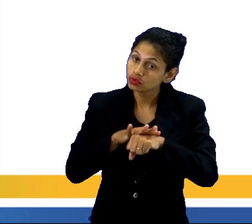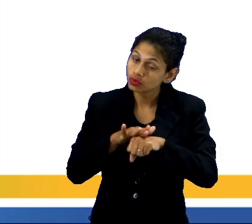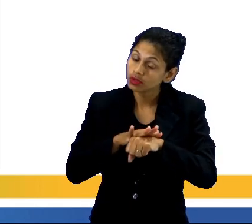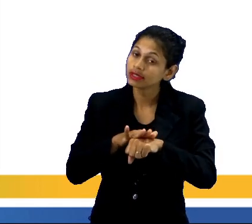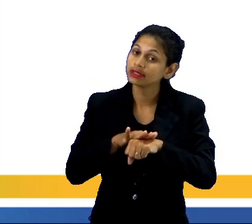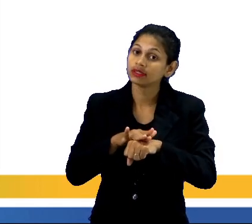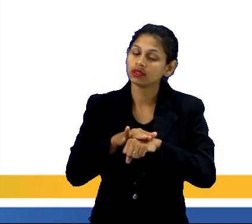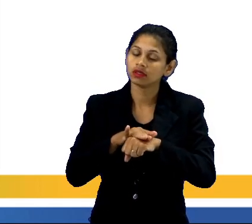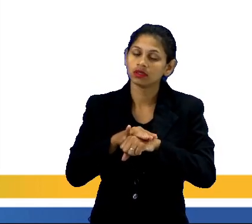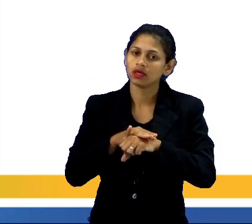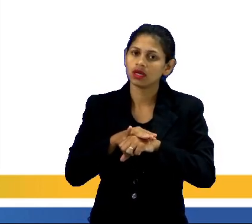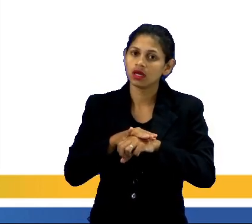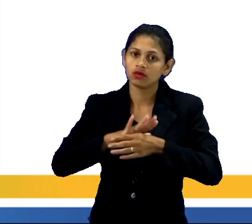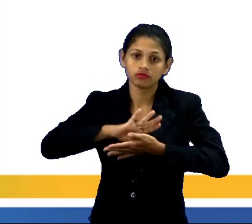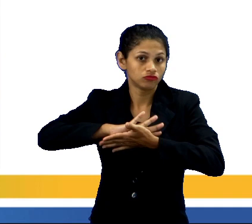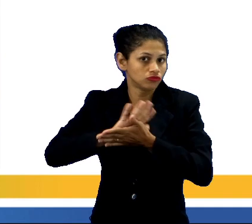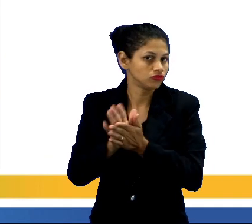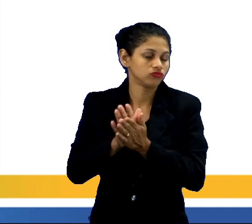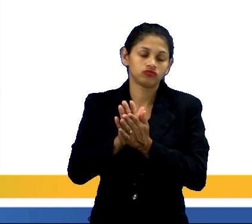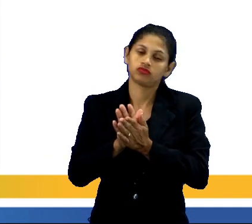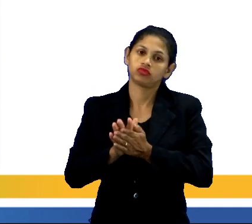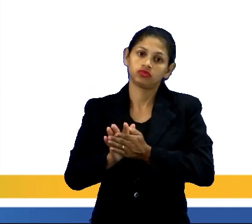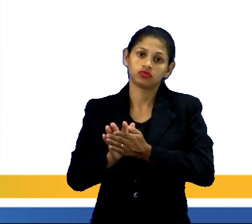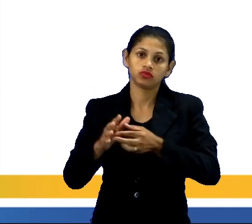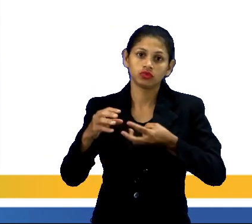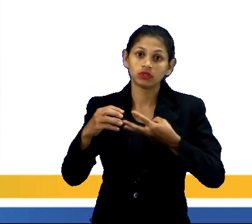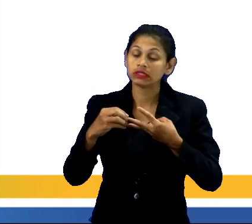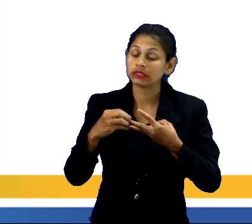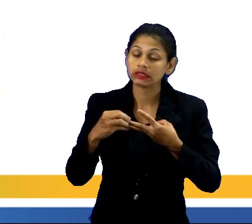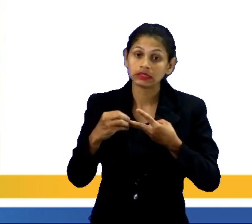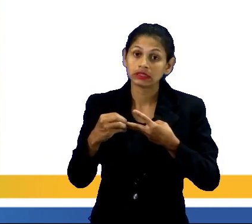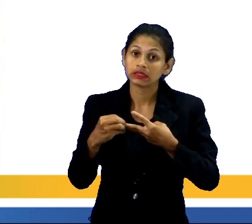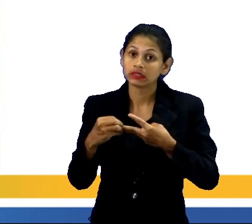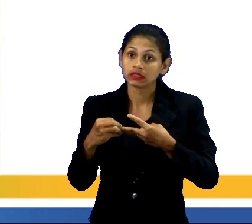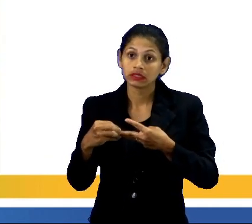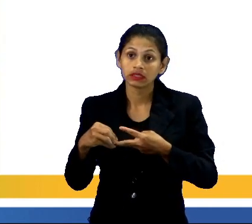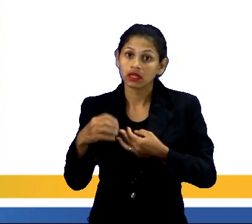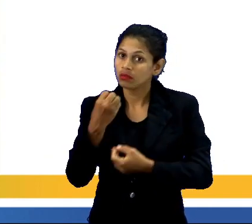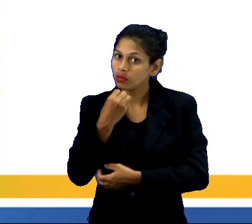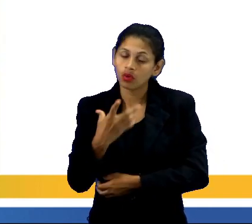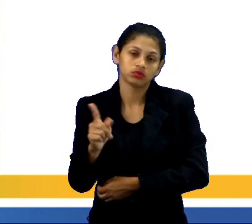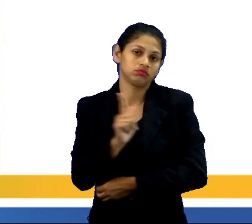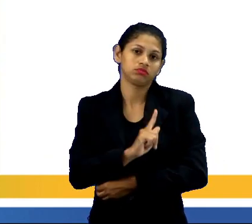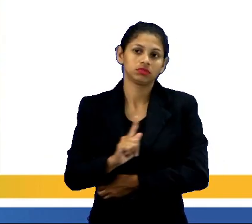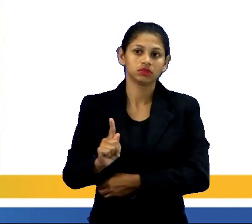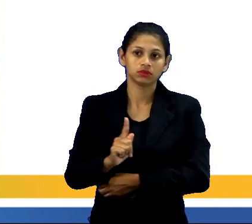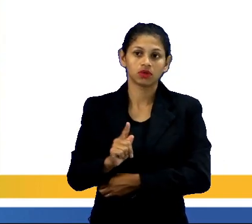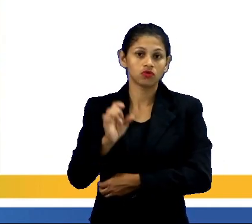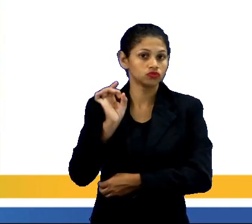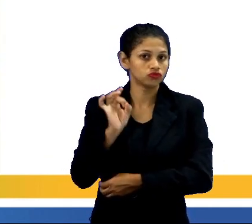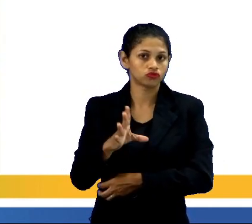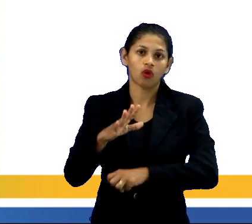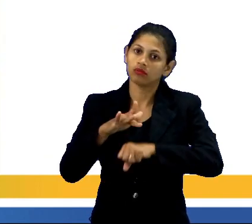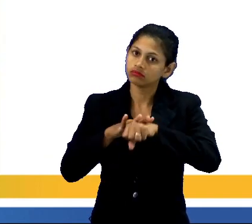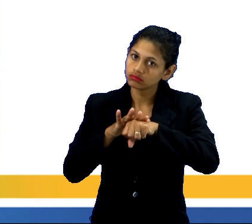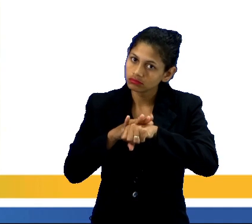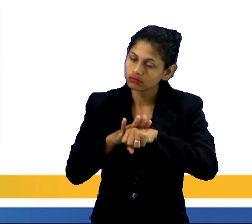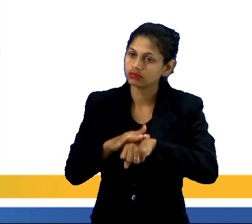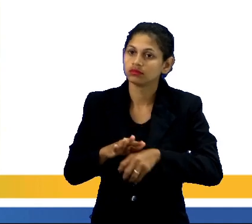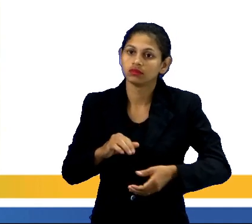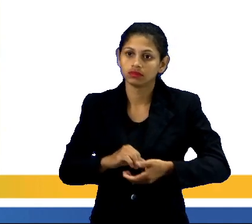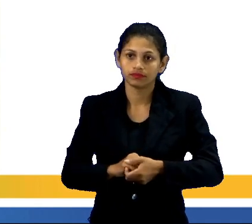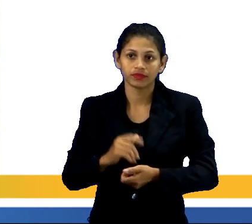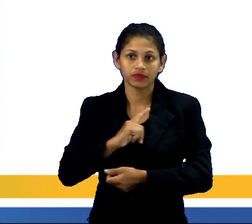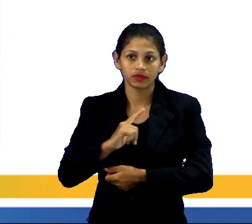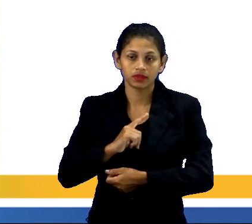eles não vão destruir as células saudáveis como acontece nos outros tipos de tratamento. Então aqui a gente tem um paciente, né, aqui ó,